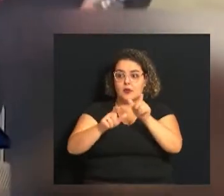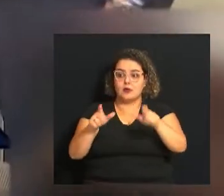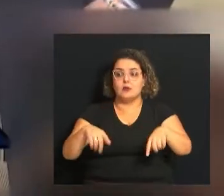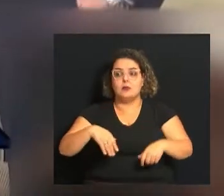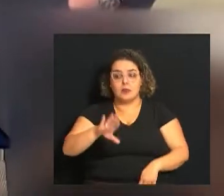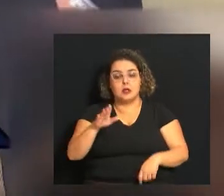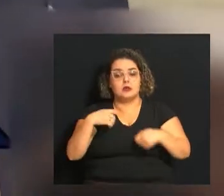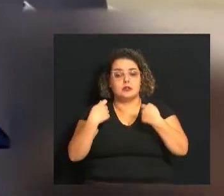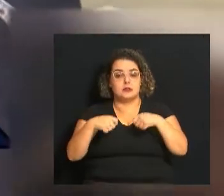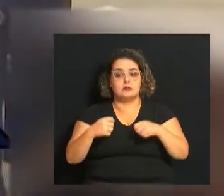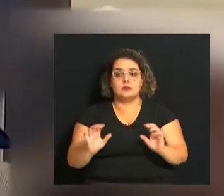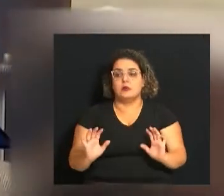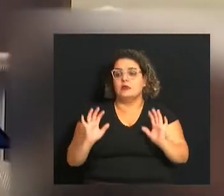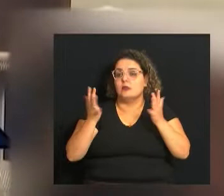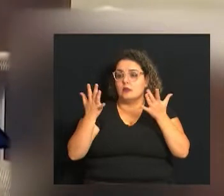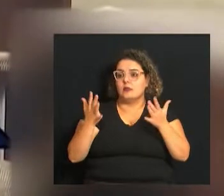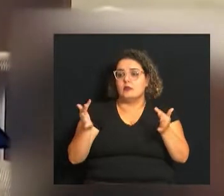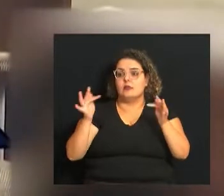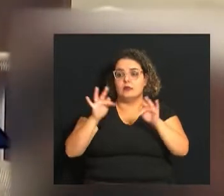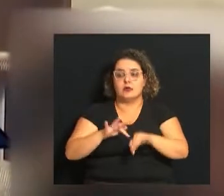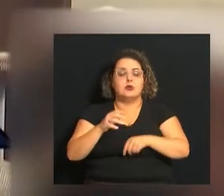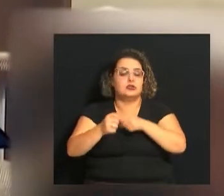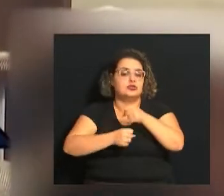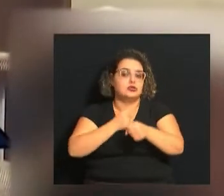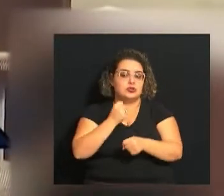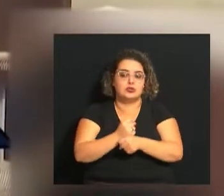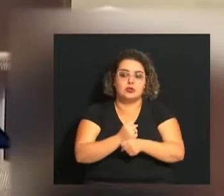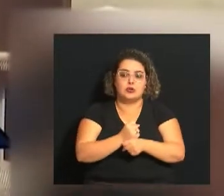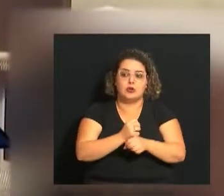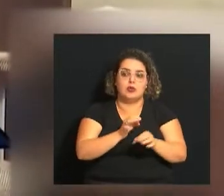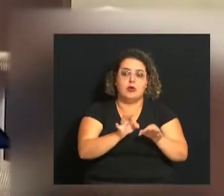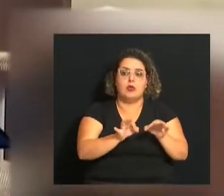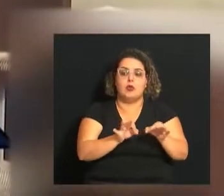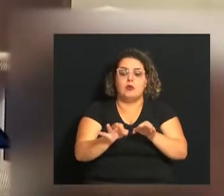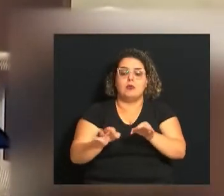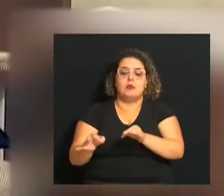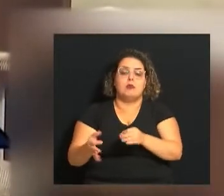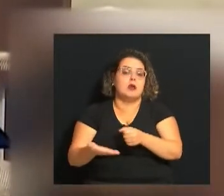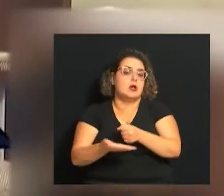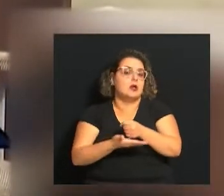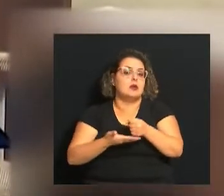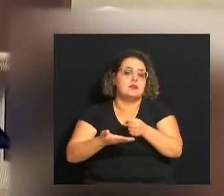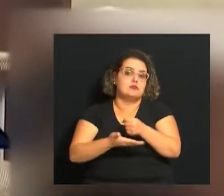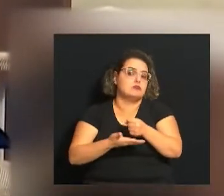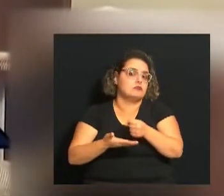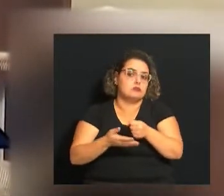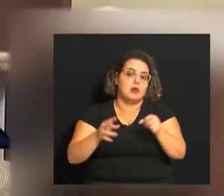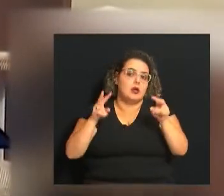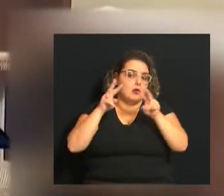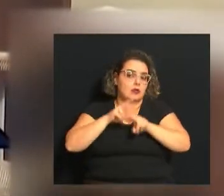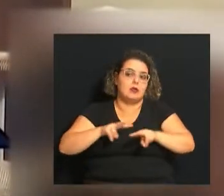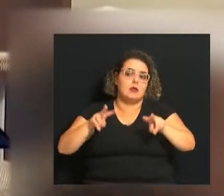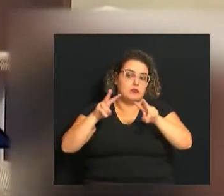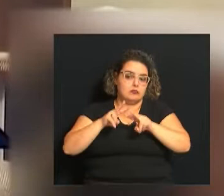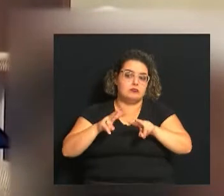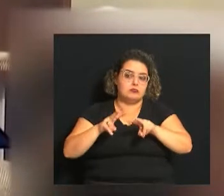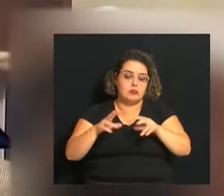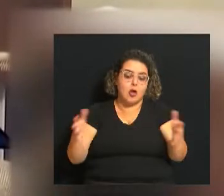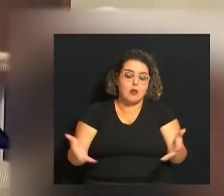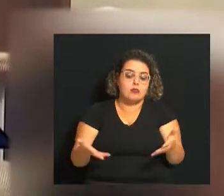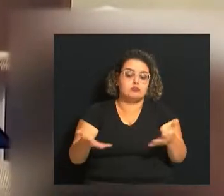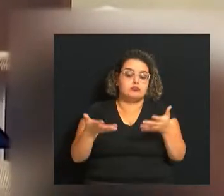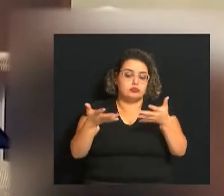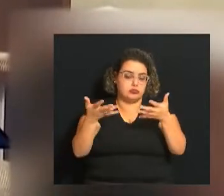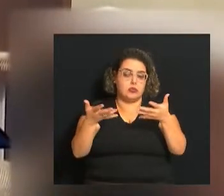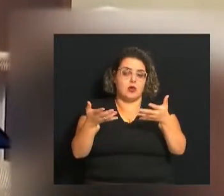precisam, festividades, final do ano. O projeto basicamente ele visa dar um pequeno estímulo